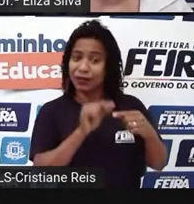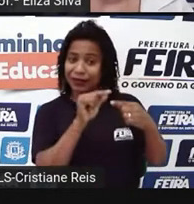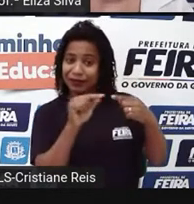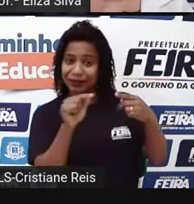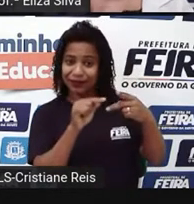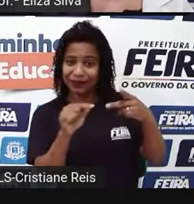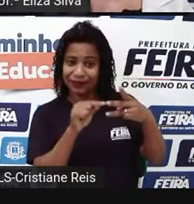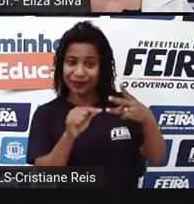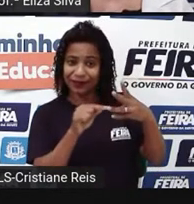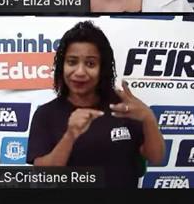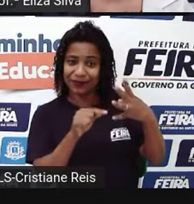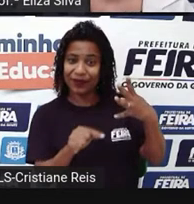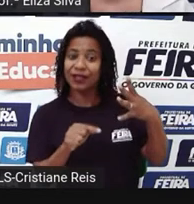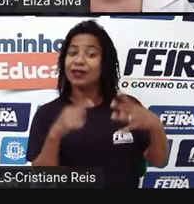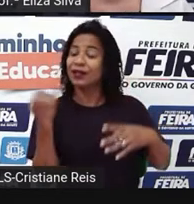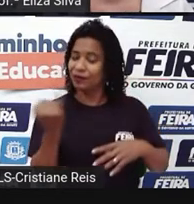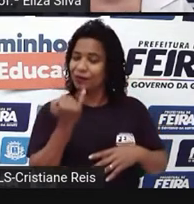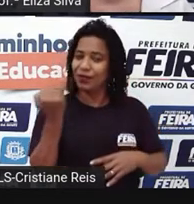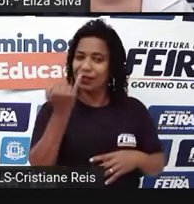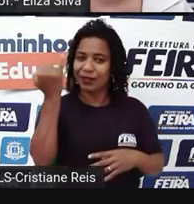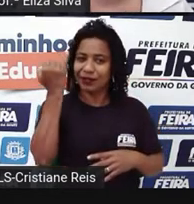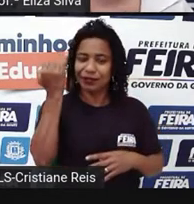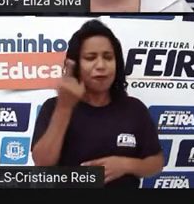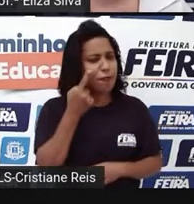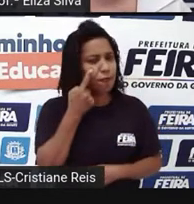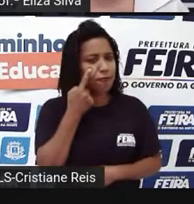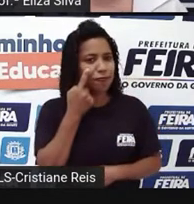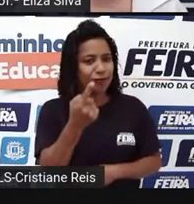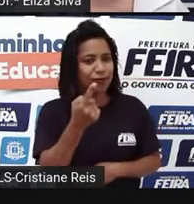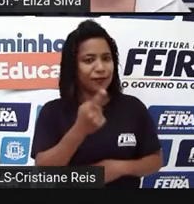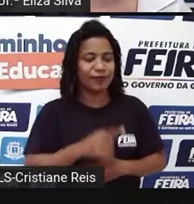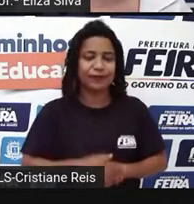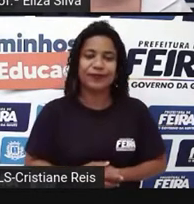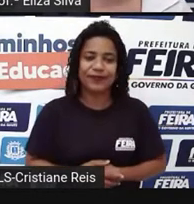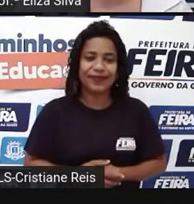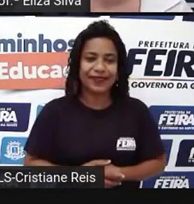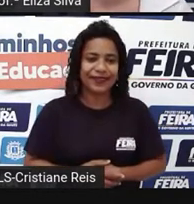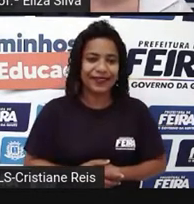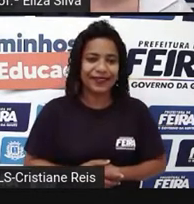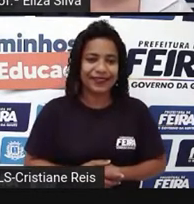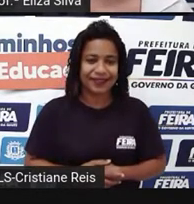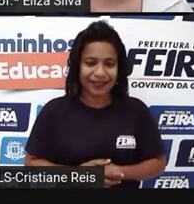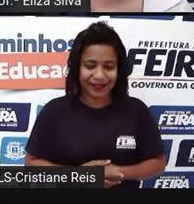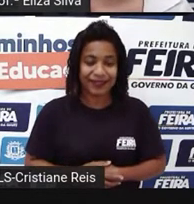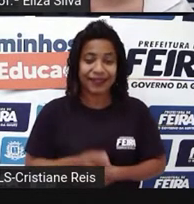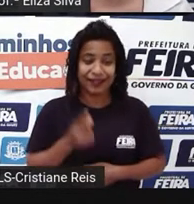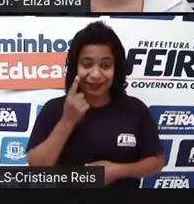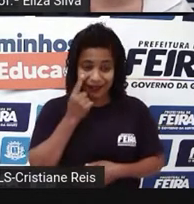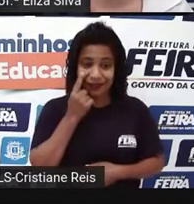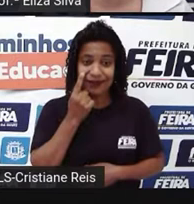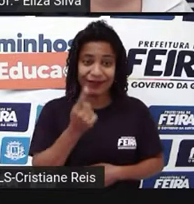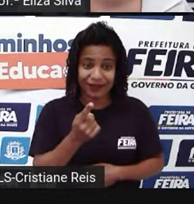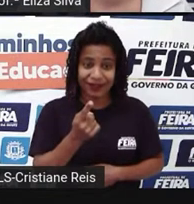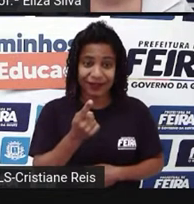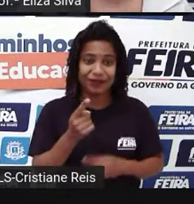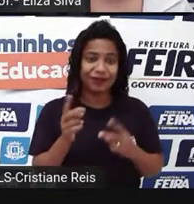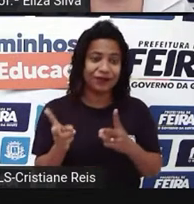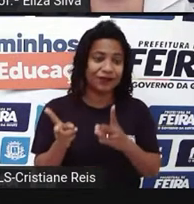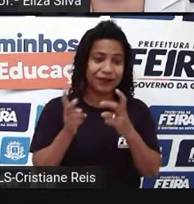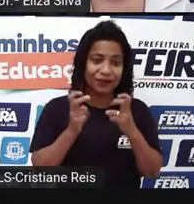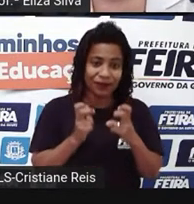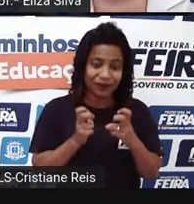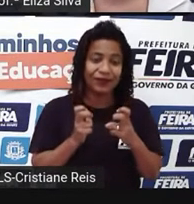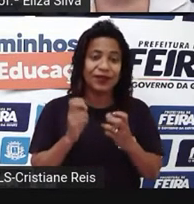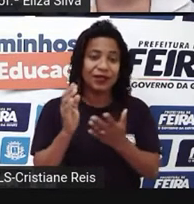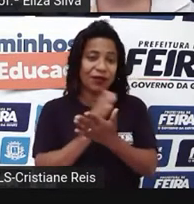detalhes. Vocês olhando assim, né, numa primeira visão, vocês devem ter percebido que